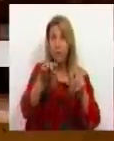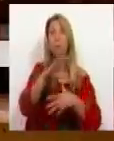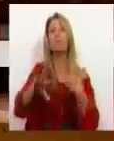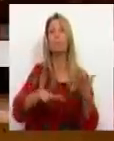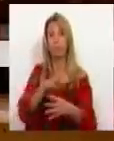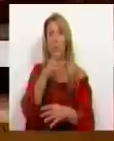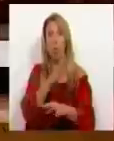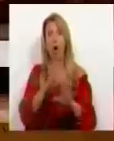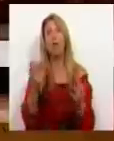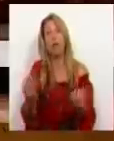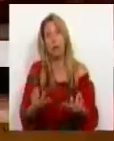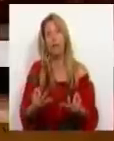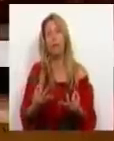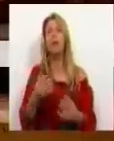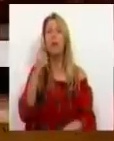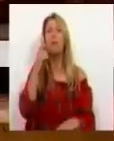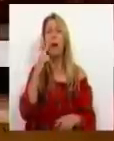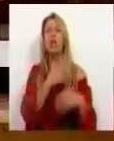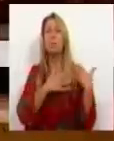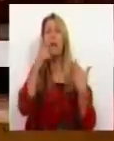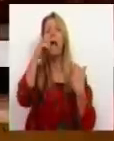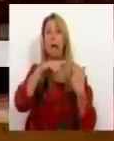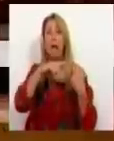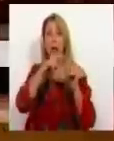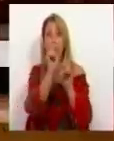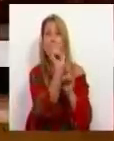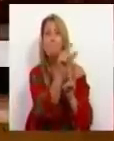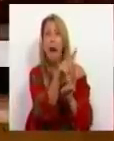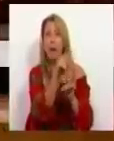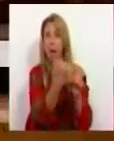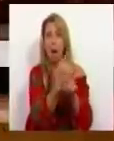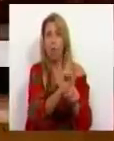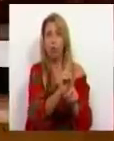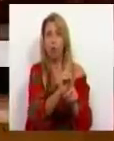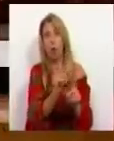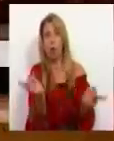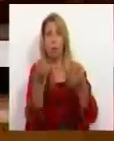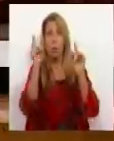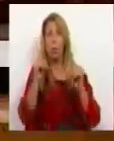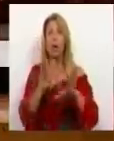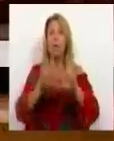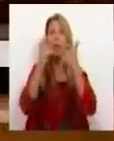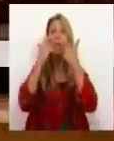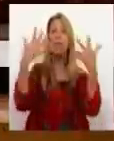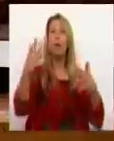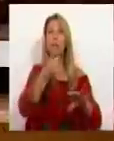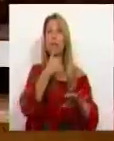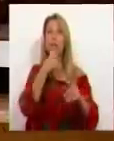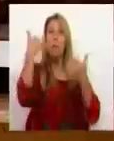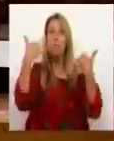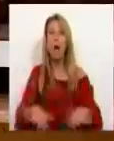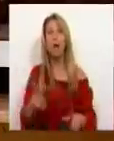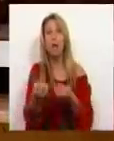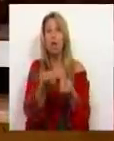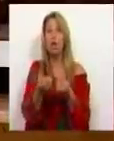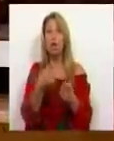é a responsabilidade? É das máquinas que não funcionam? Não. É antes o resultado de decisões erradas de gestão, porque